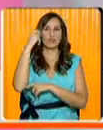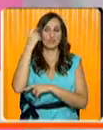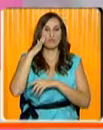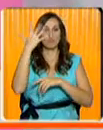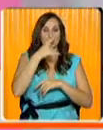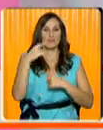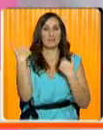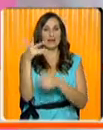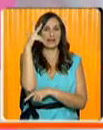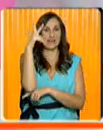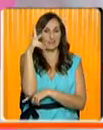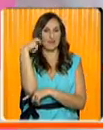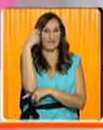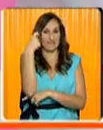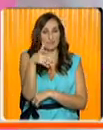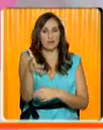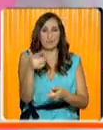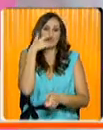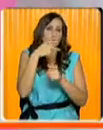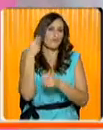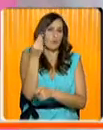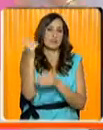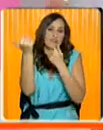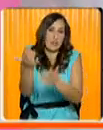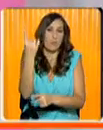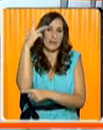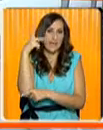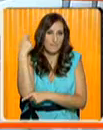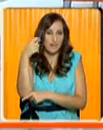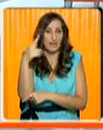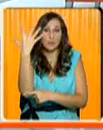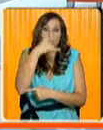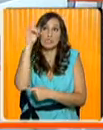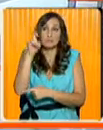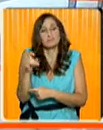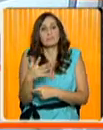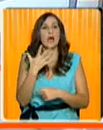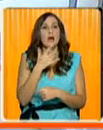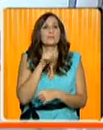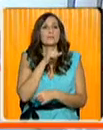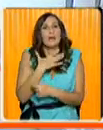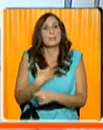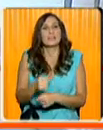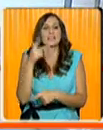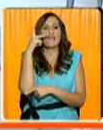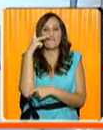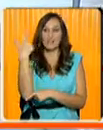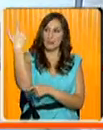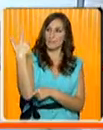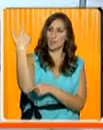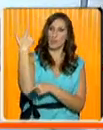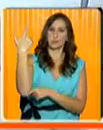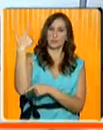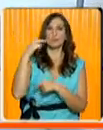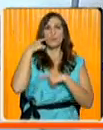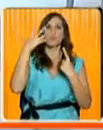em que entregamos uma câmara de filmar a uma figura que durante um dia grava aquilo que bem lhe apetece e mostra depois como filme do seu